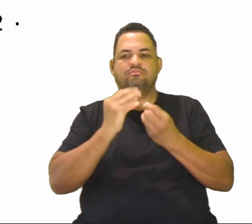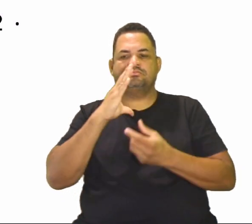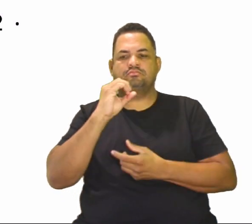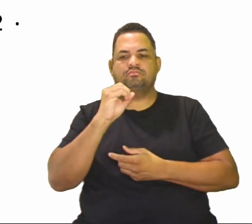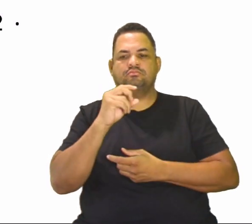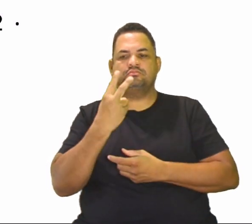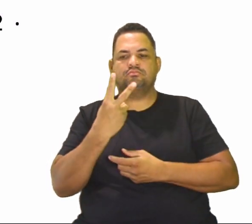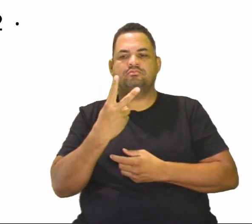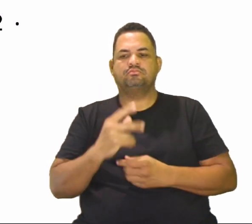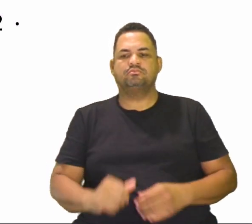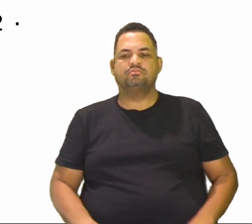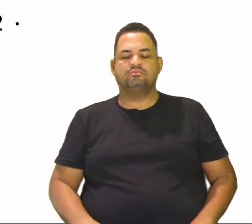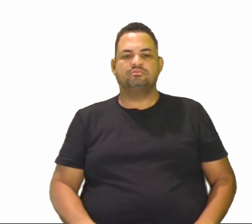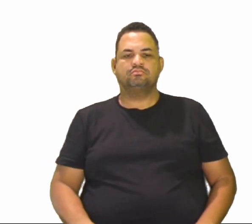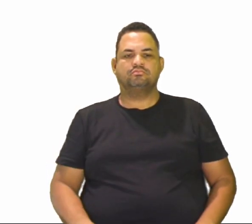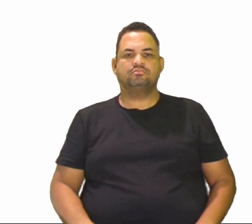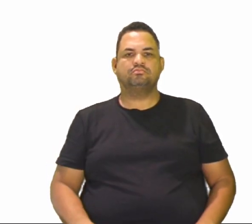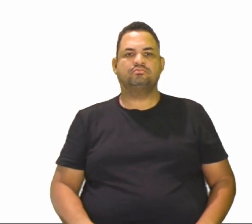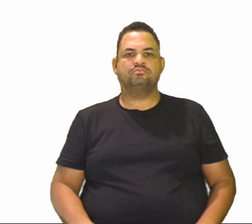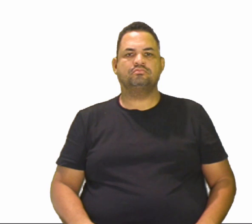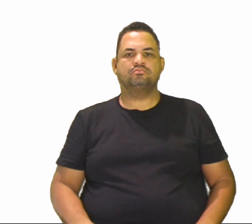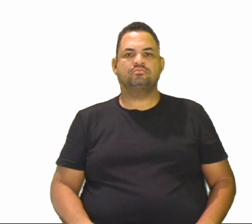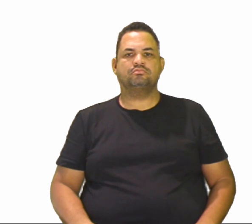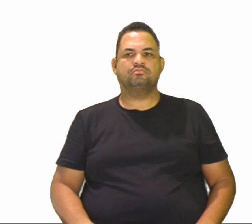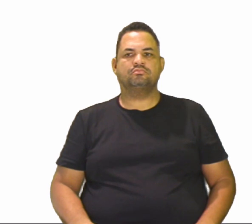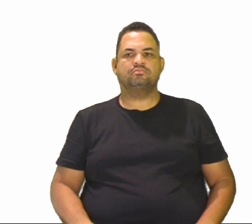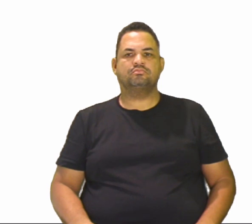tá certo? E